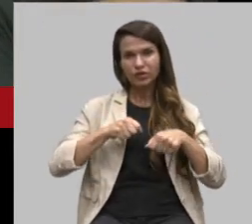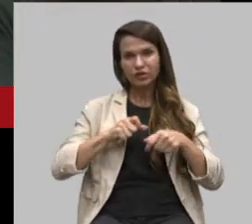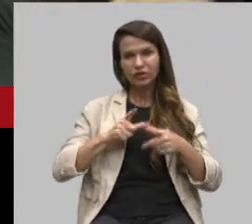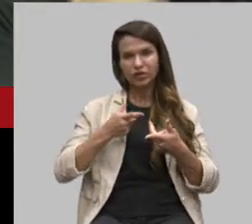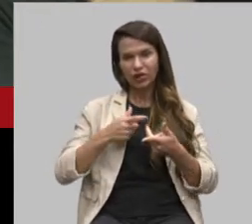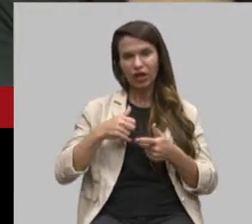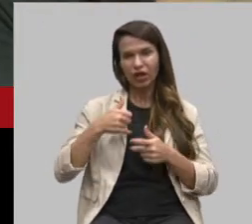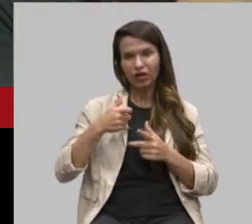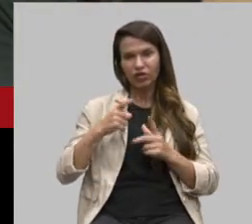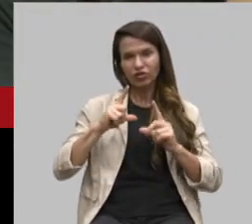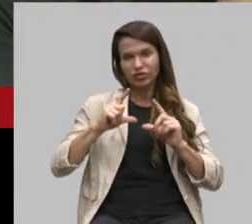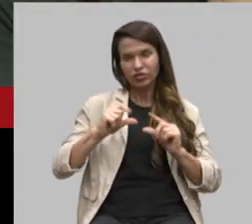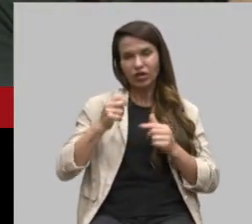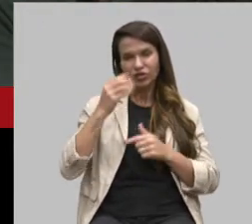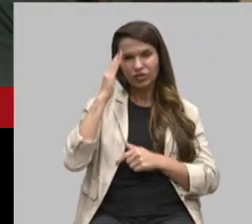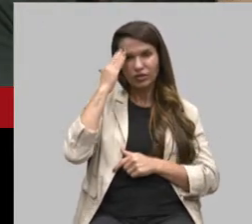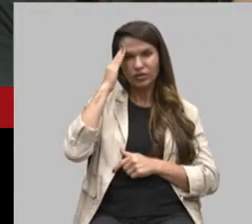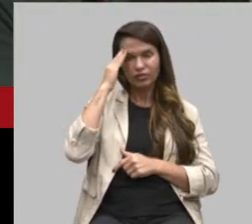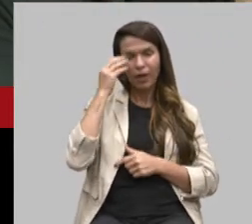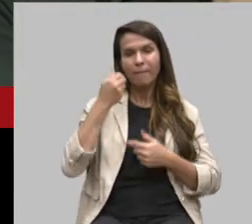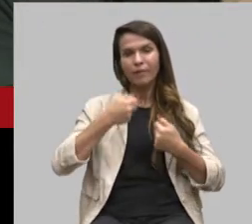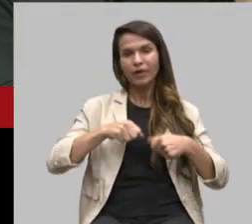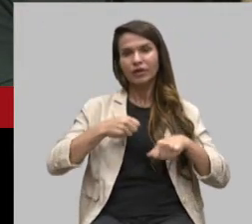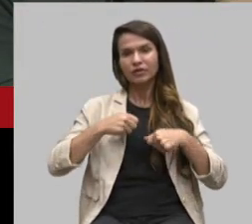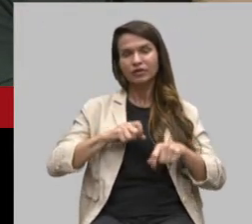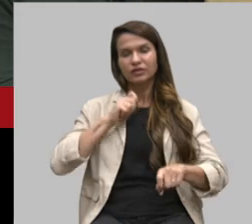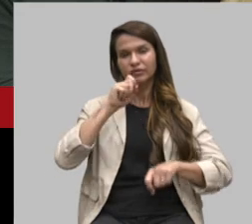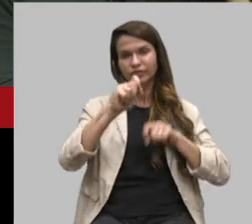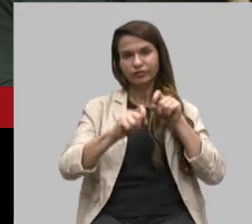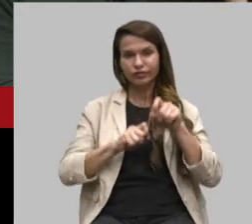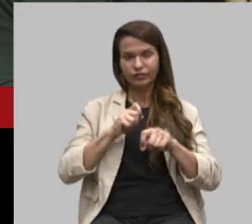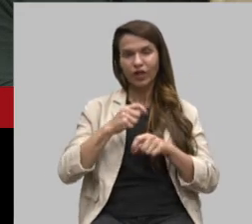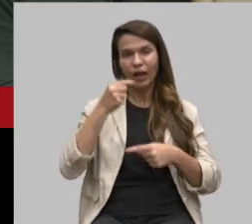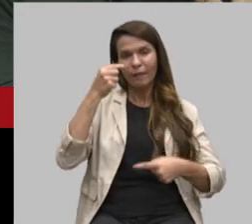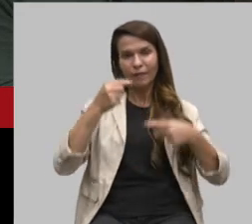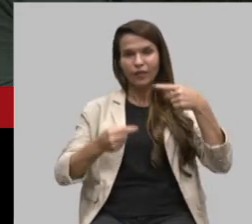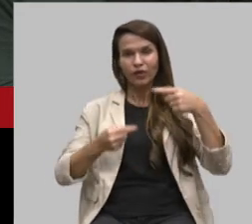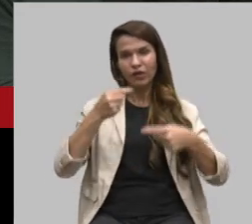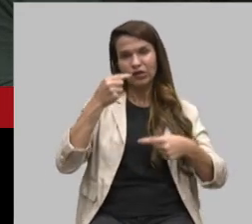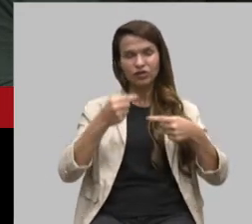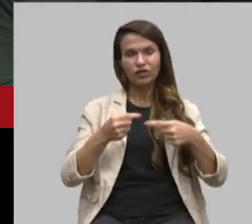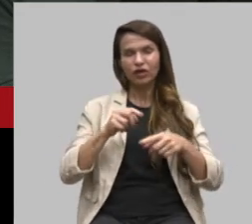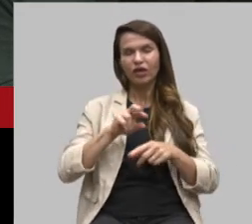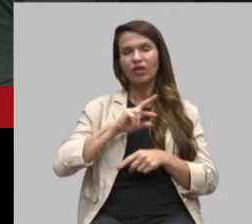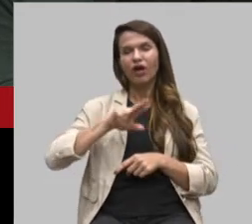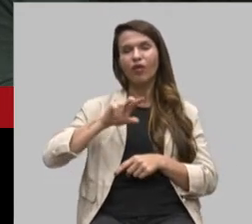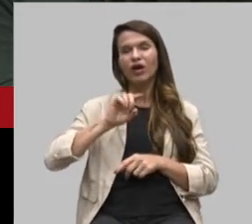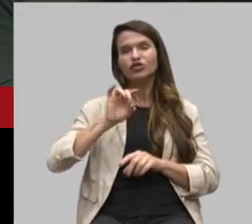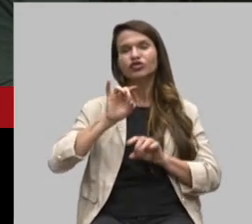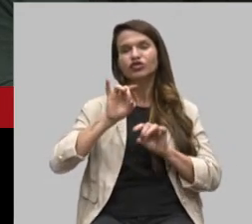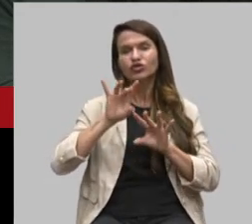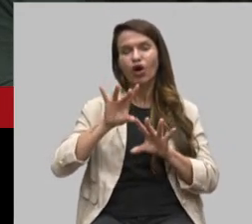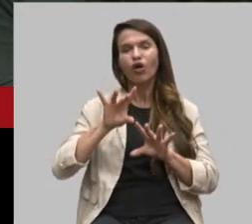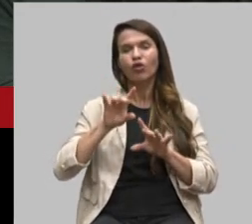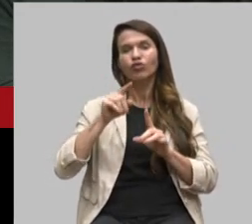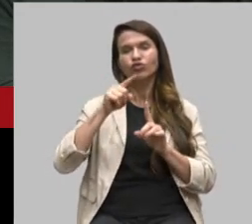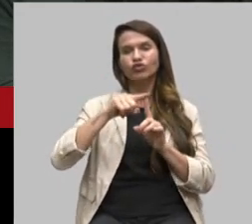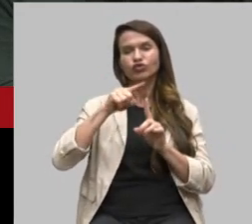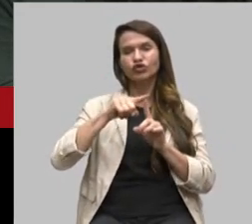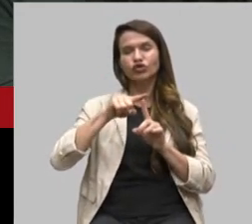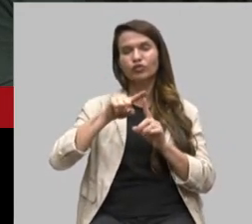entendimento nós necessitamos que a política não seja apenas um meio de corrupção e